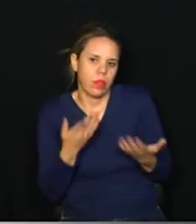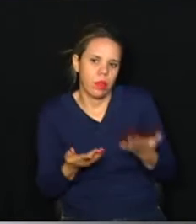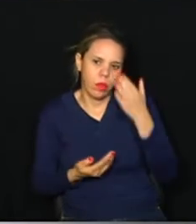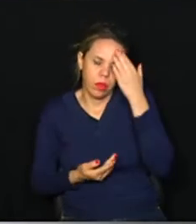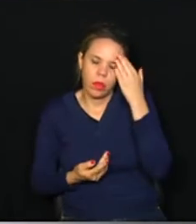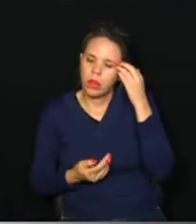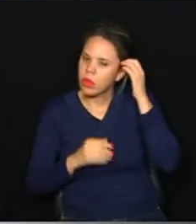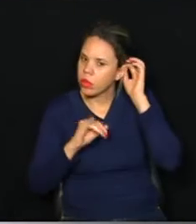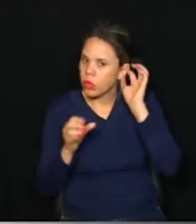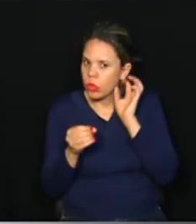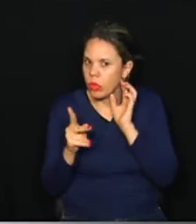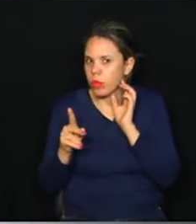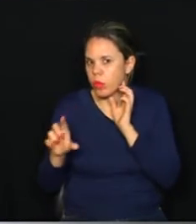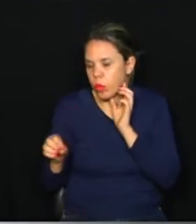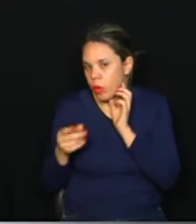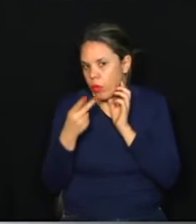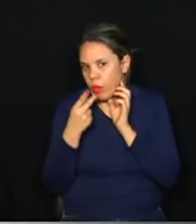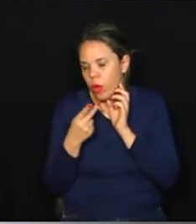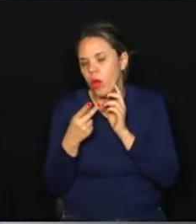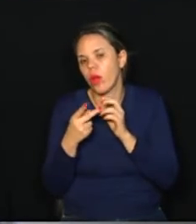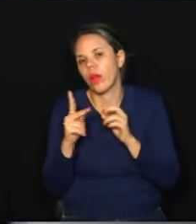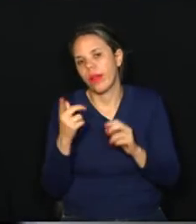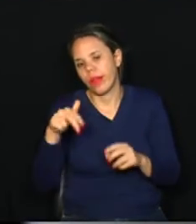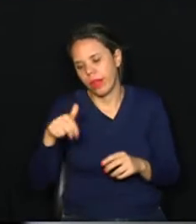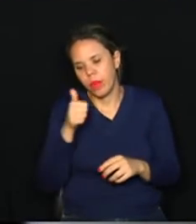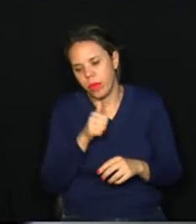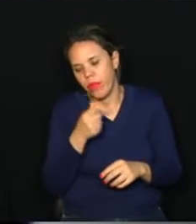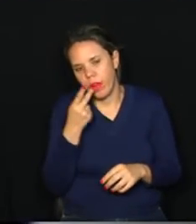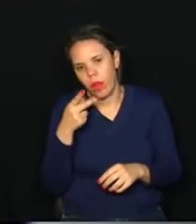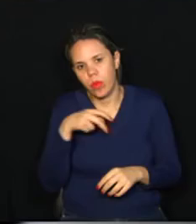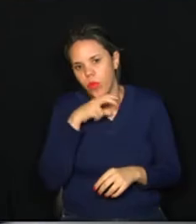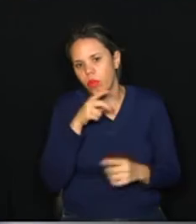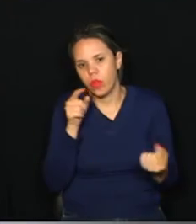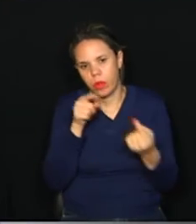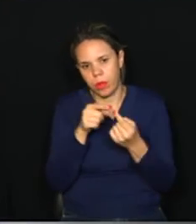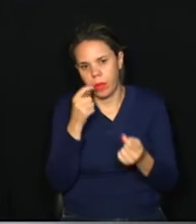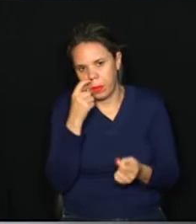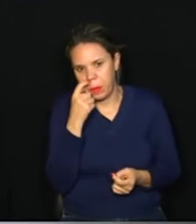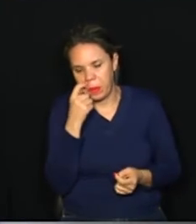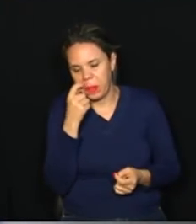ou o João Paulo citaram que o Butantan esteve na mira